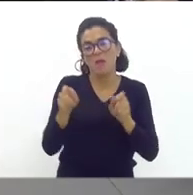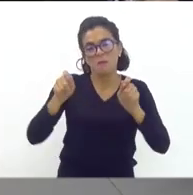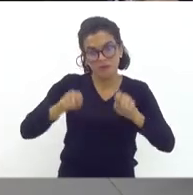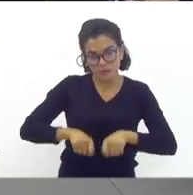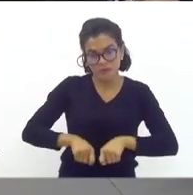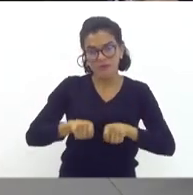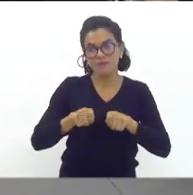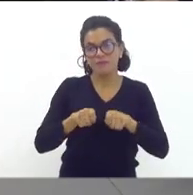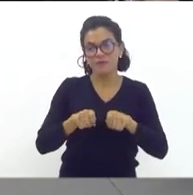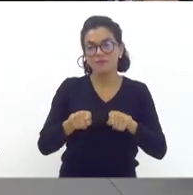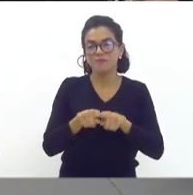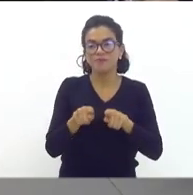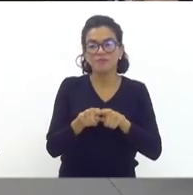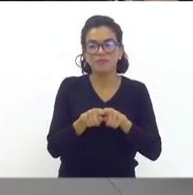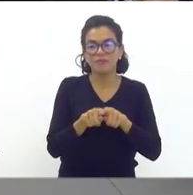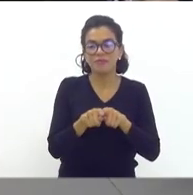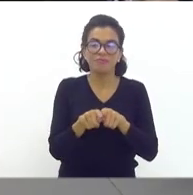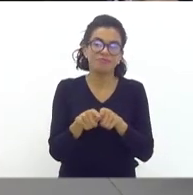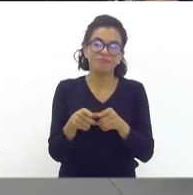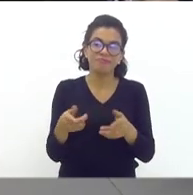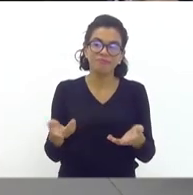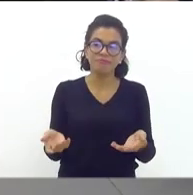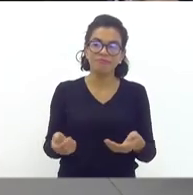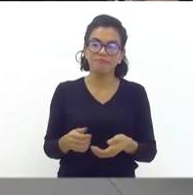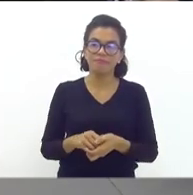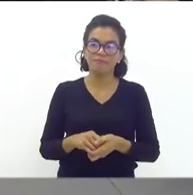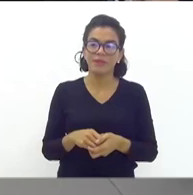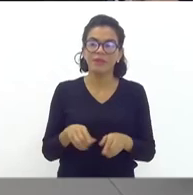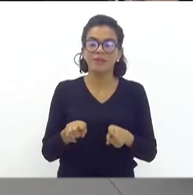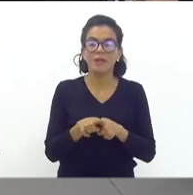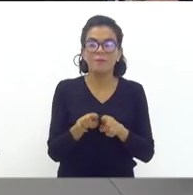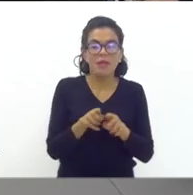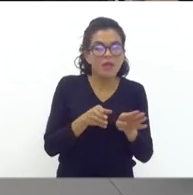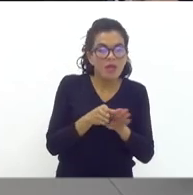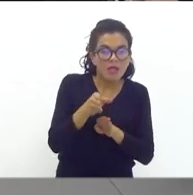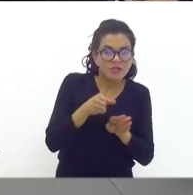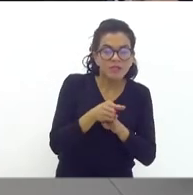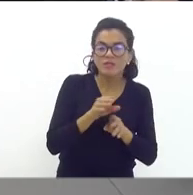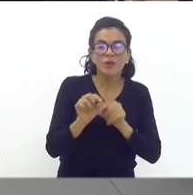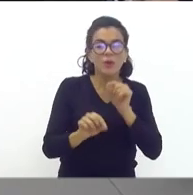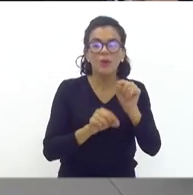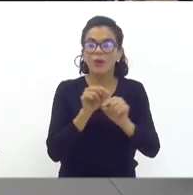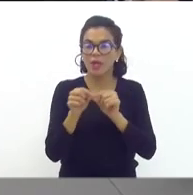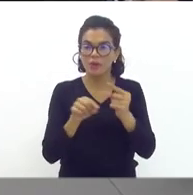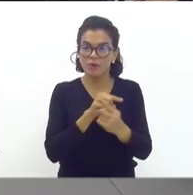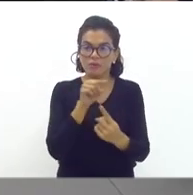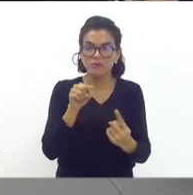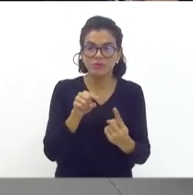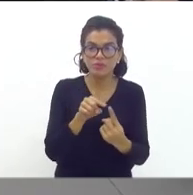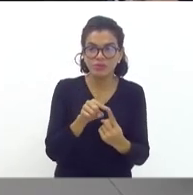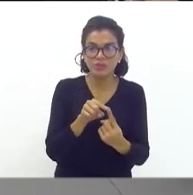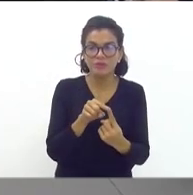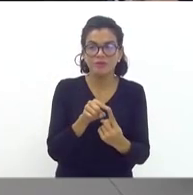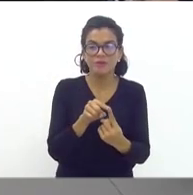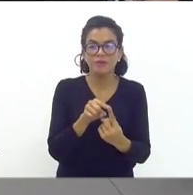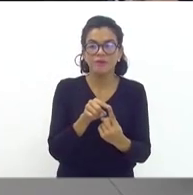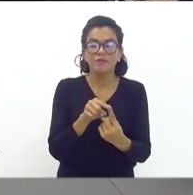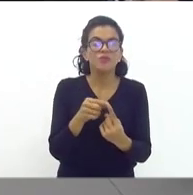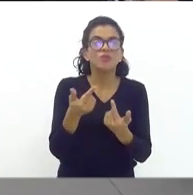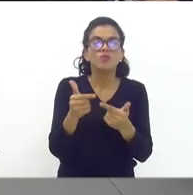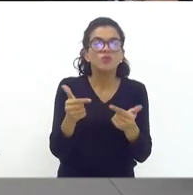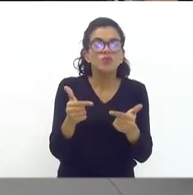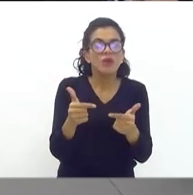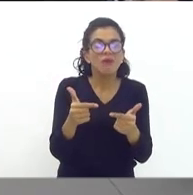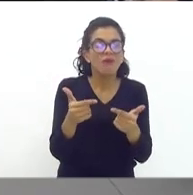e o restante foram foram normas o seguinte é também não não se tinha